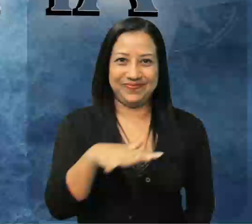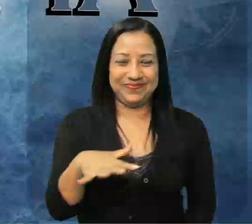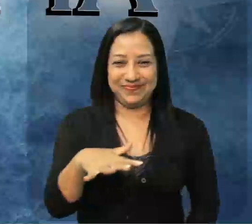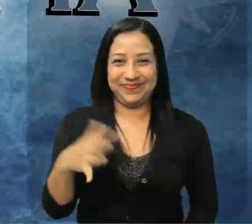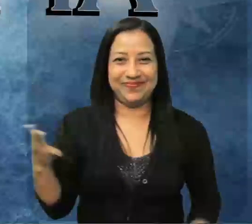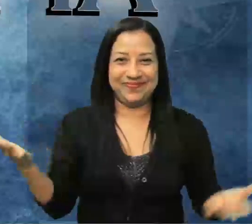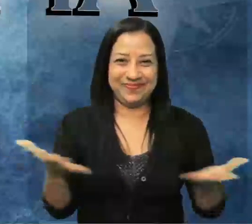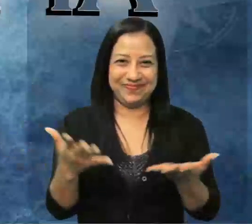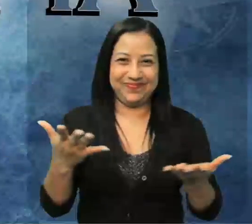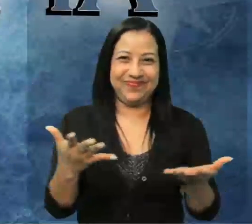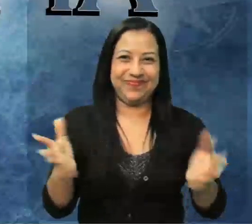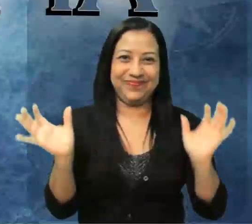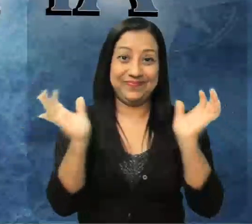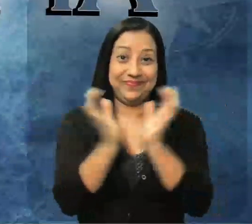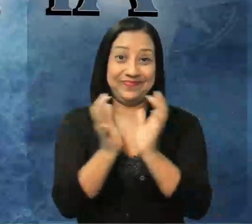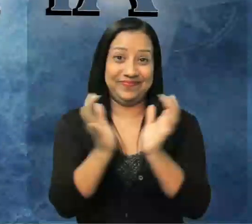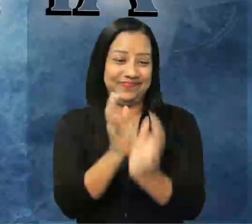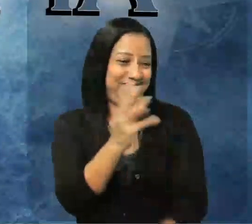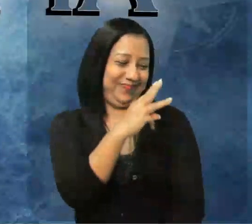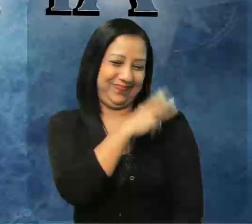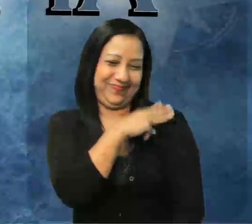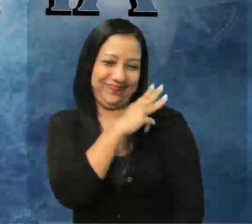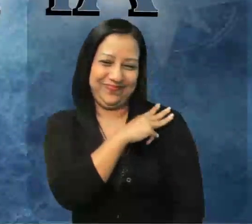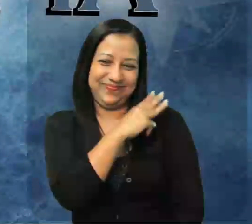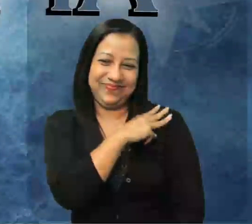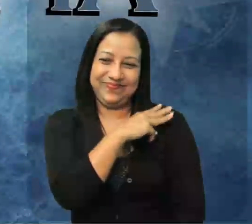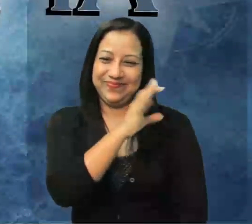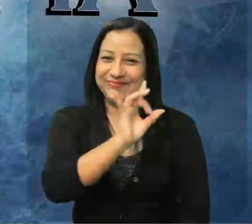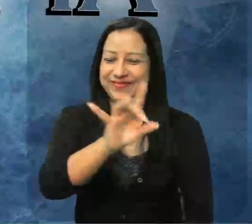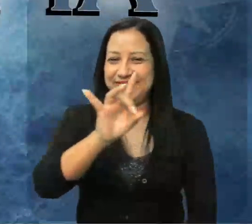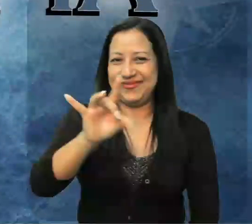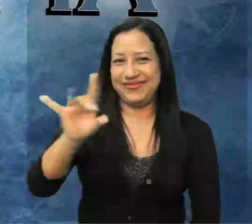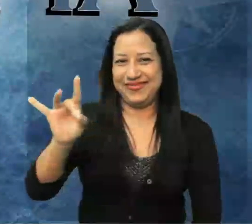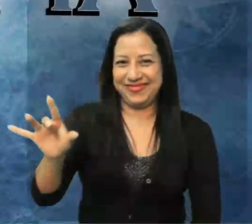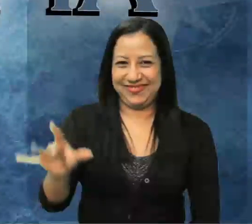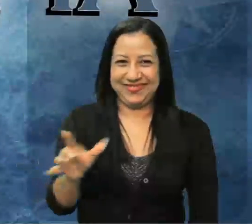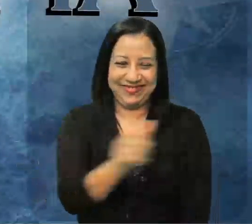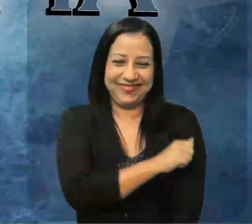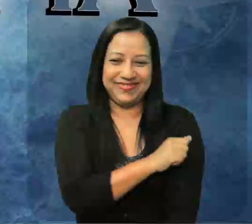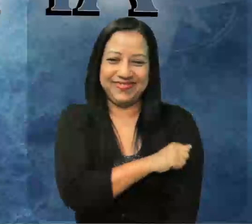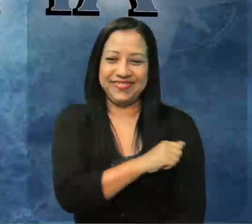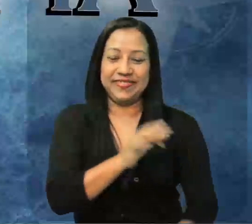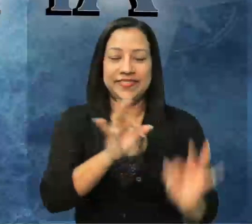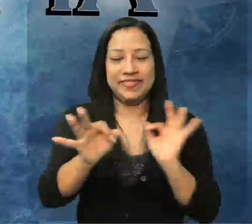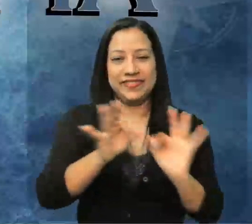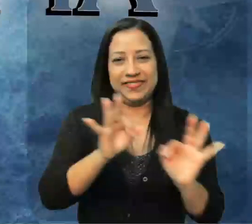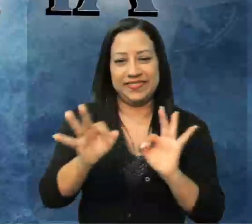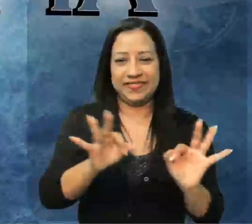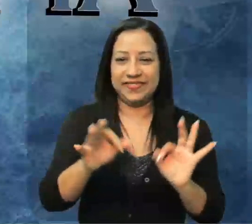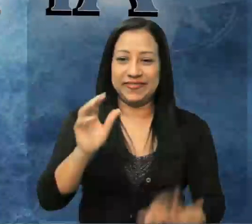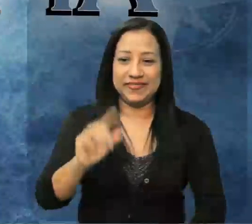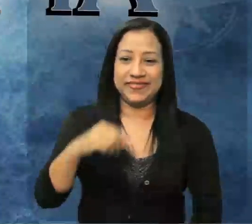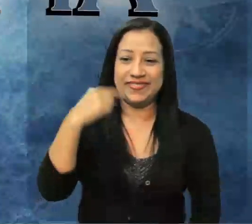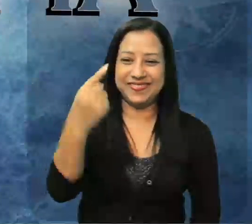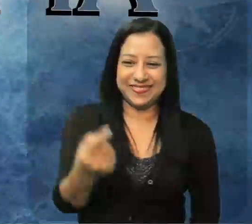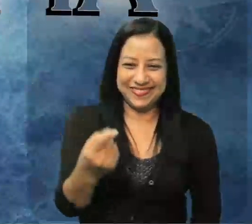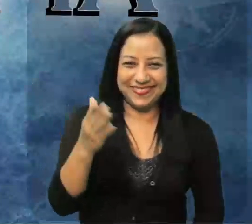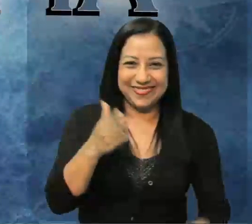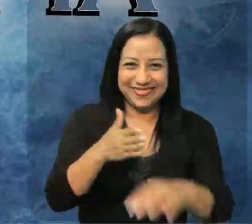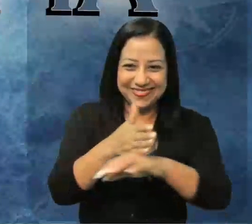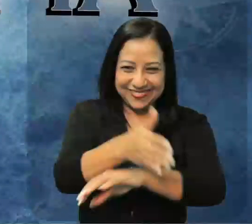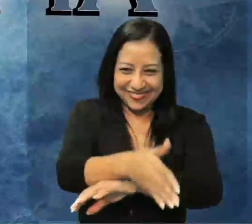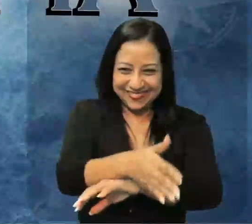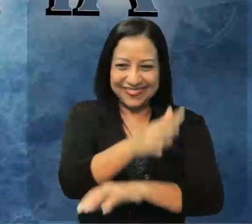5.1, Geografia na área, com essa turma aí de terceirão, galera aí